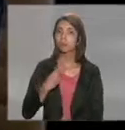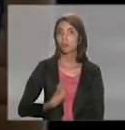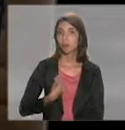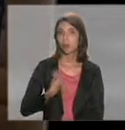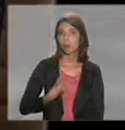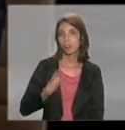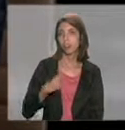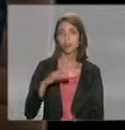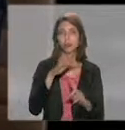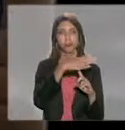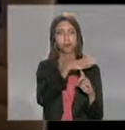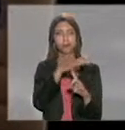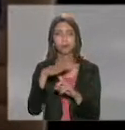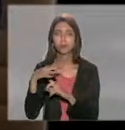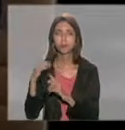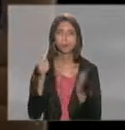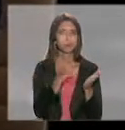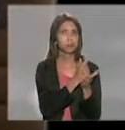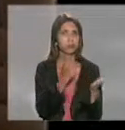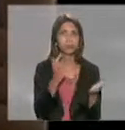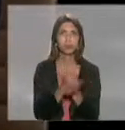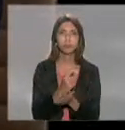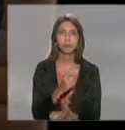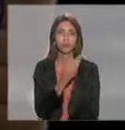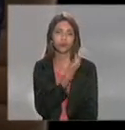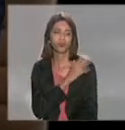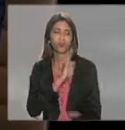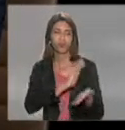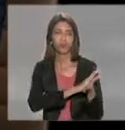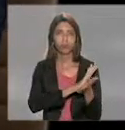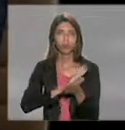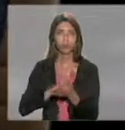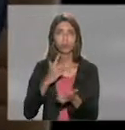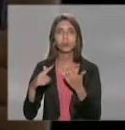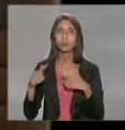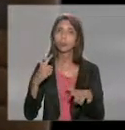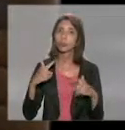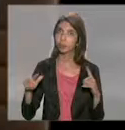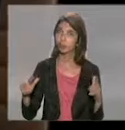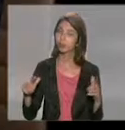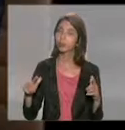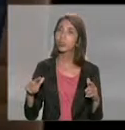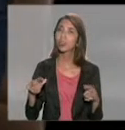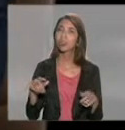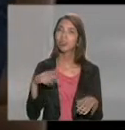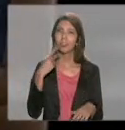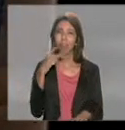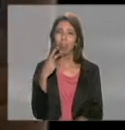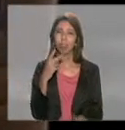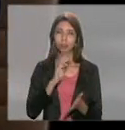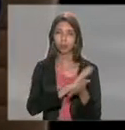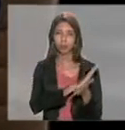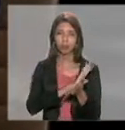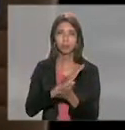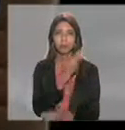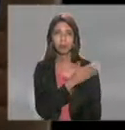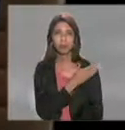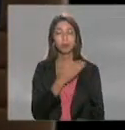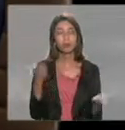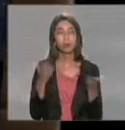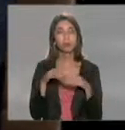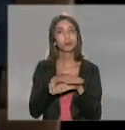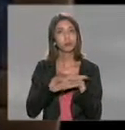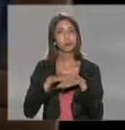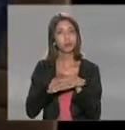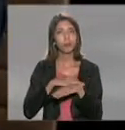nosso cotidiano, como meio ambiente, consumismo, racismo e muitos outros. E por falar em racismo, um dos